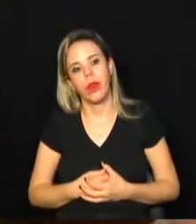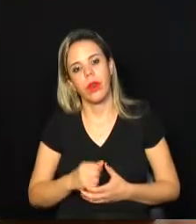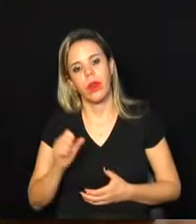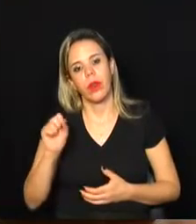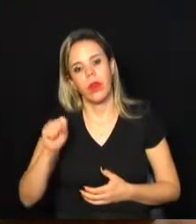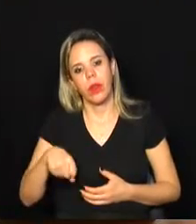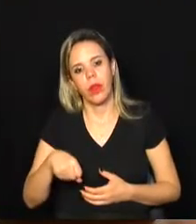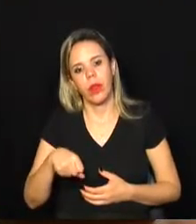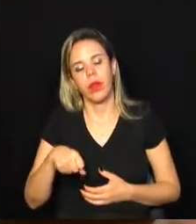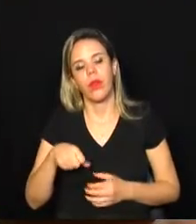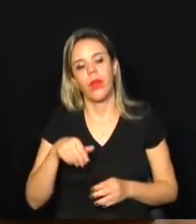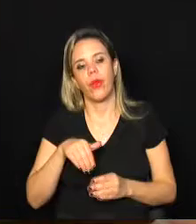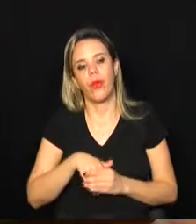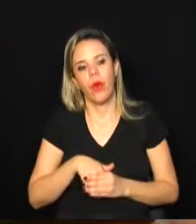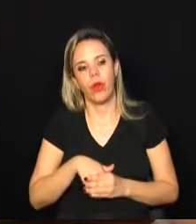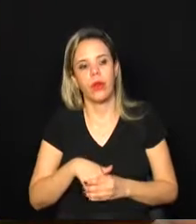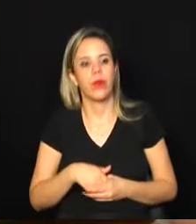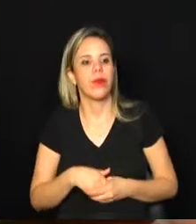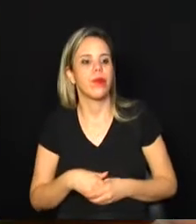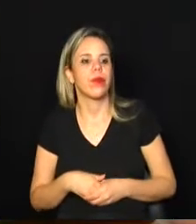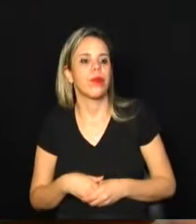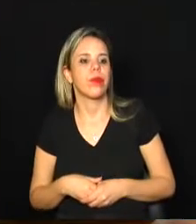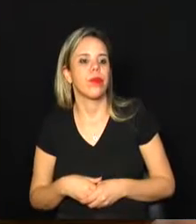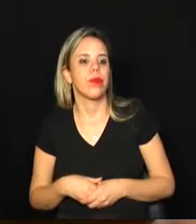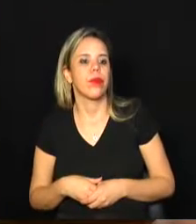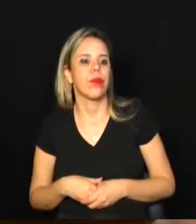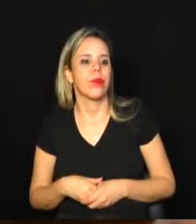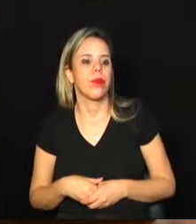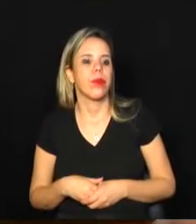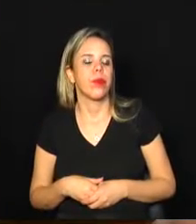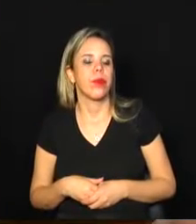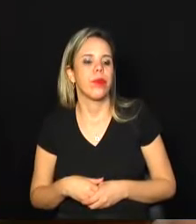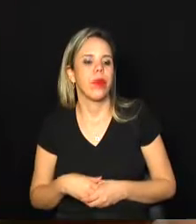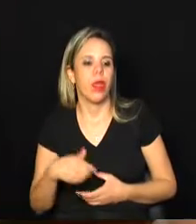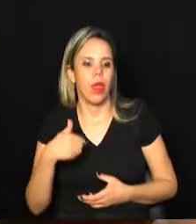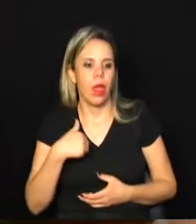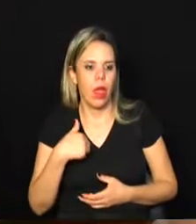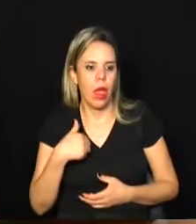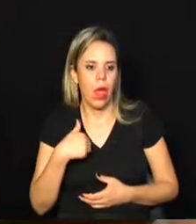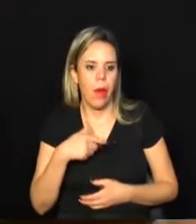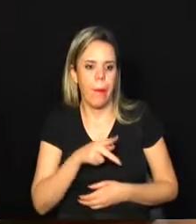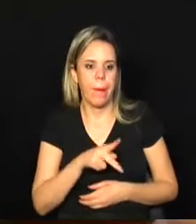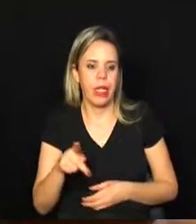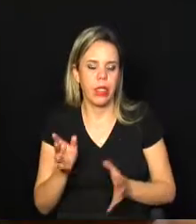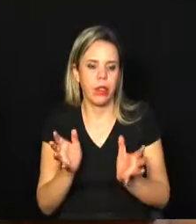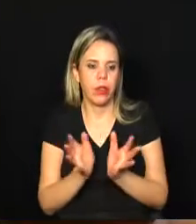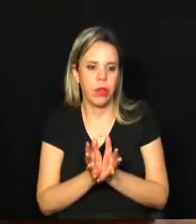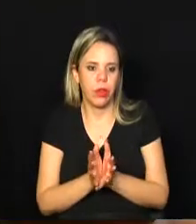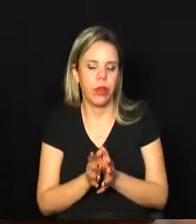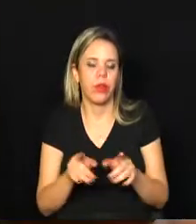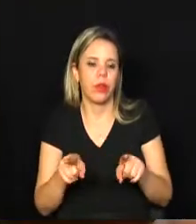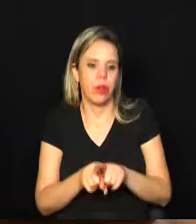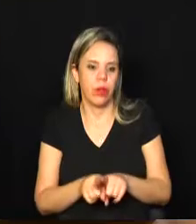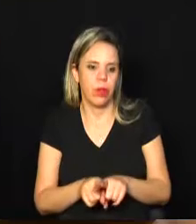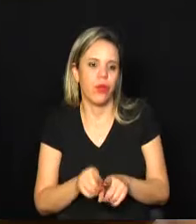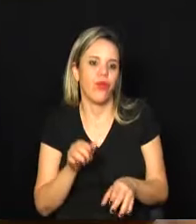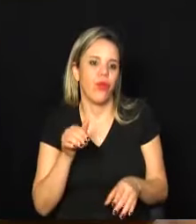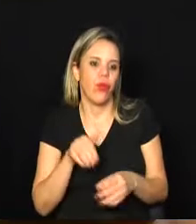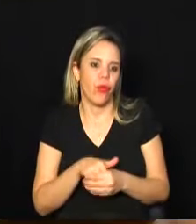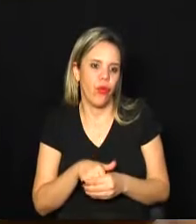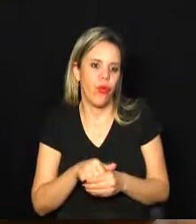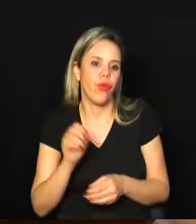acompanho o vereador Luís Cirilo meu bota assim como membro e Presidente desta comissão Eu também voto